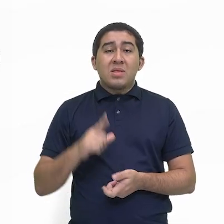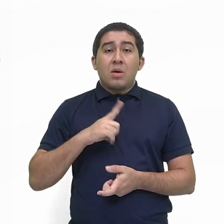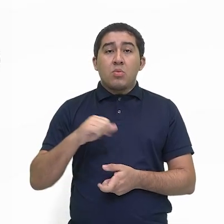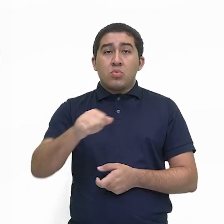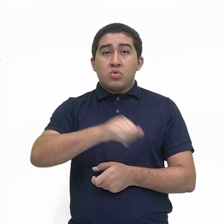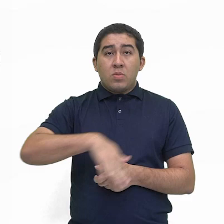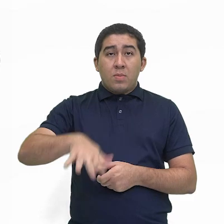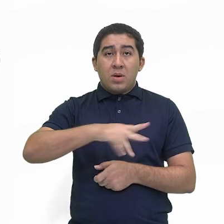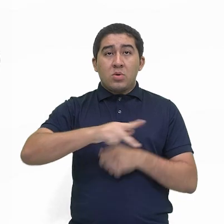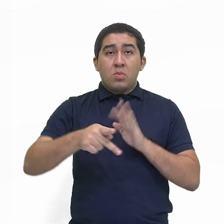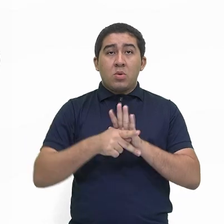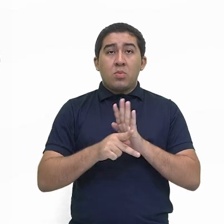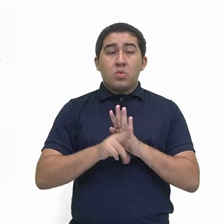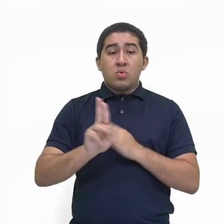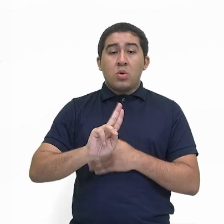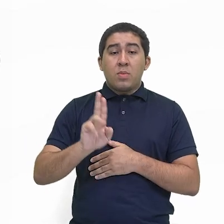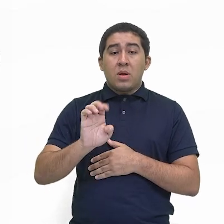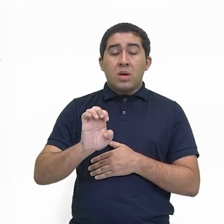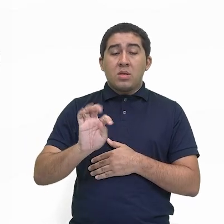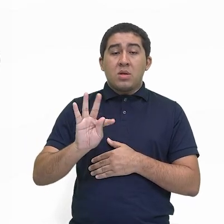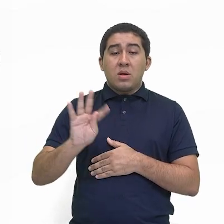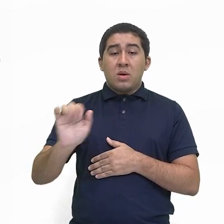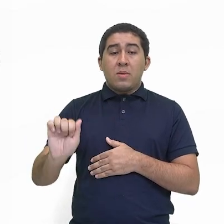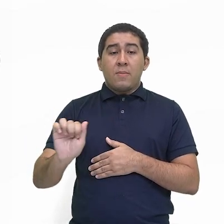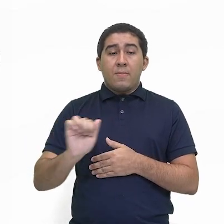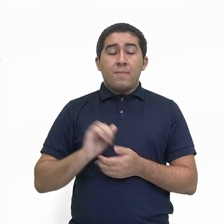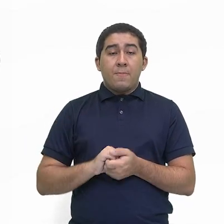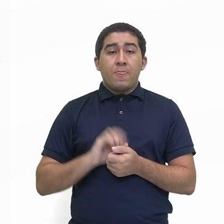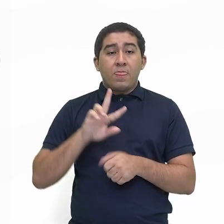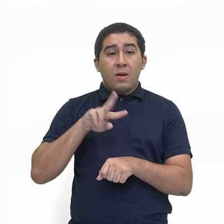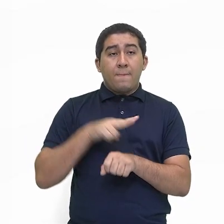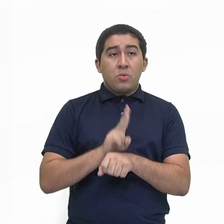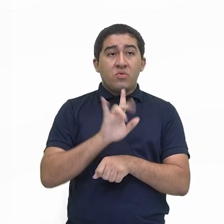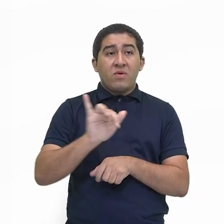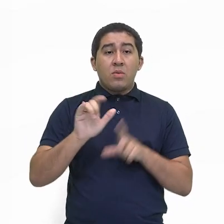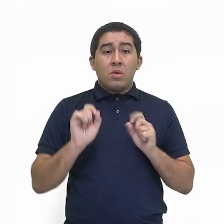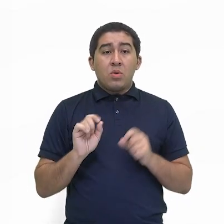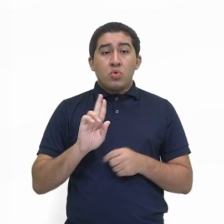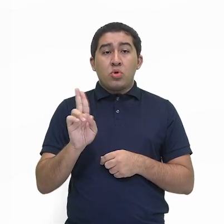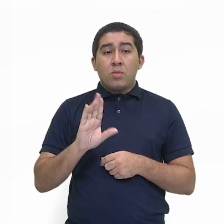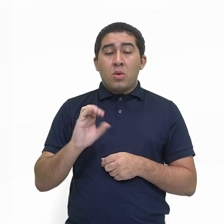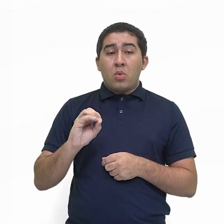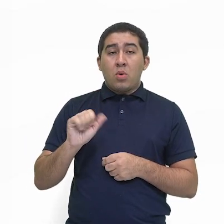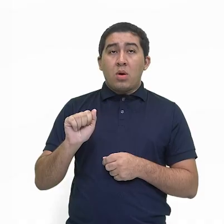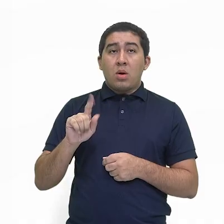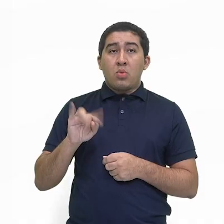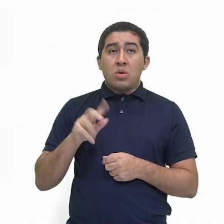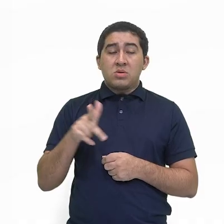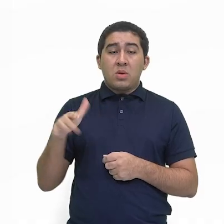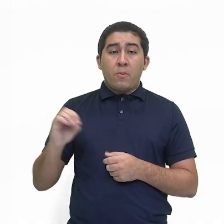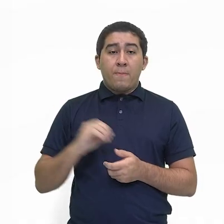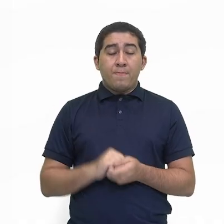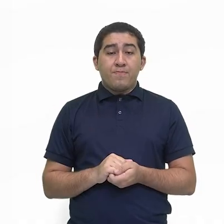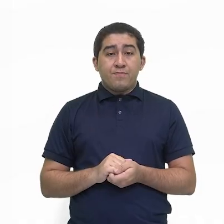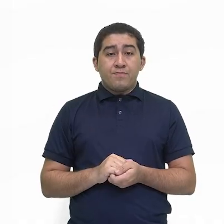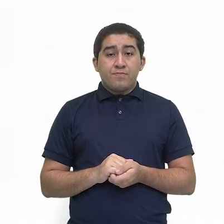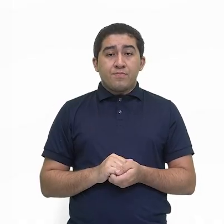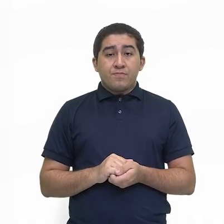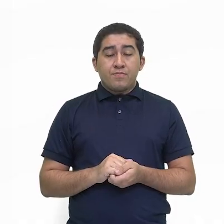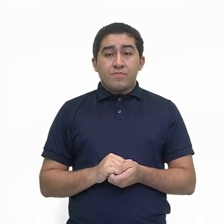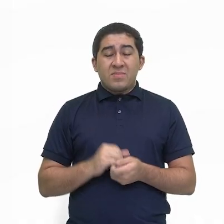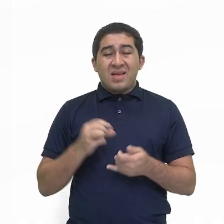que é chamada de ETA. Depois a gente vai para a coagulação. Então, as partículas de impureza